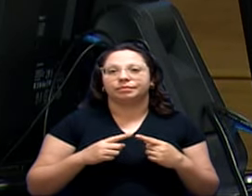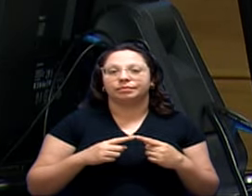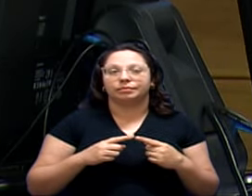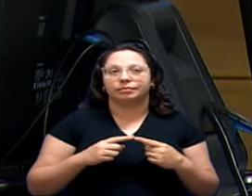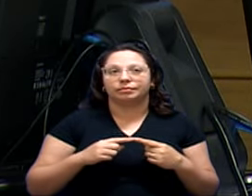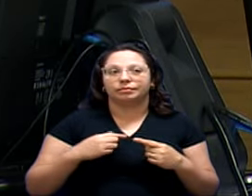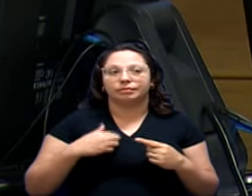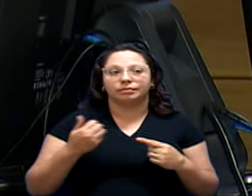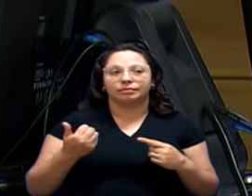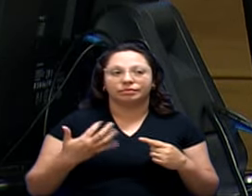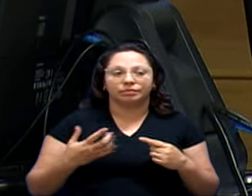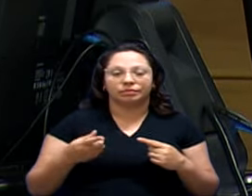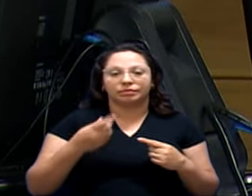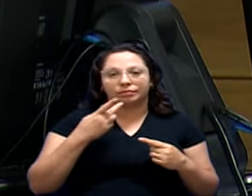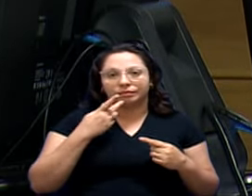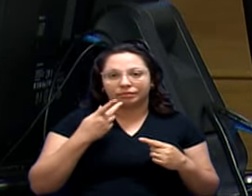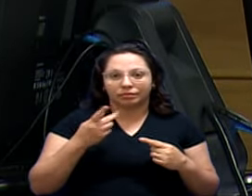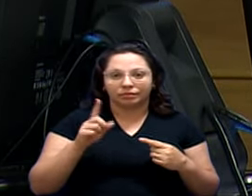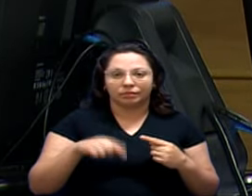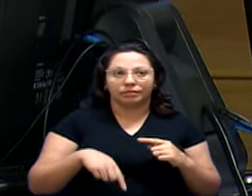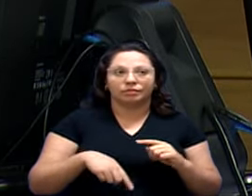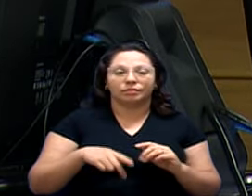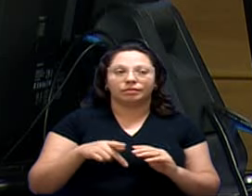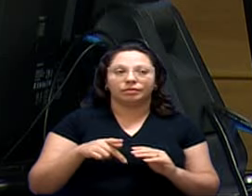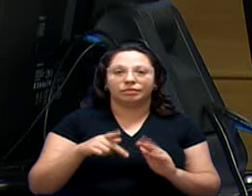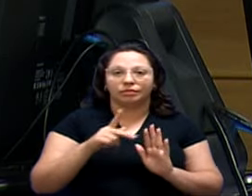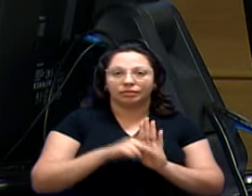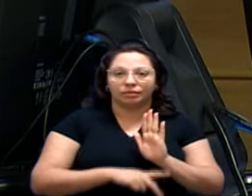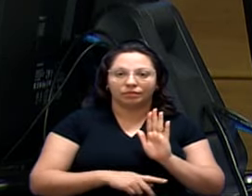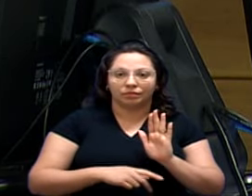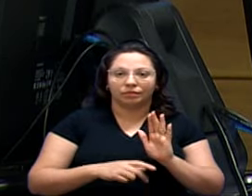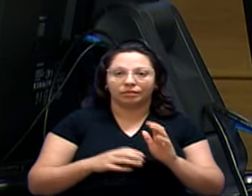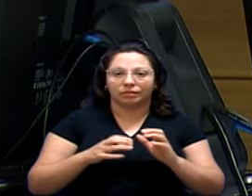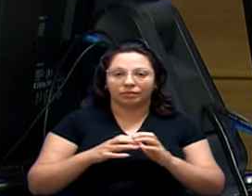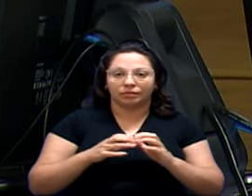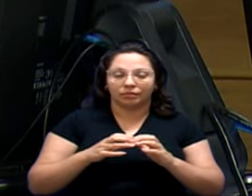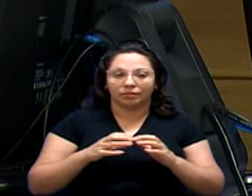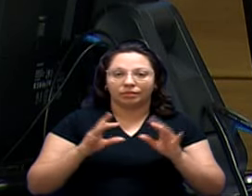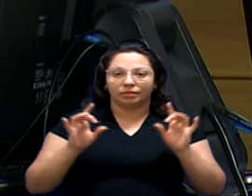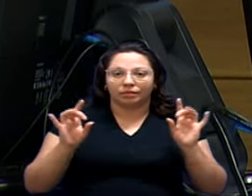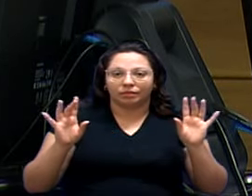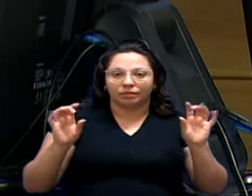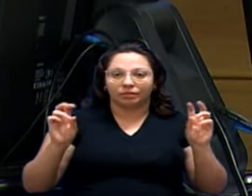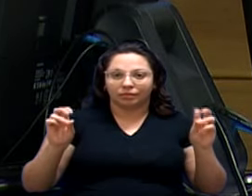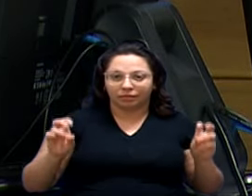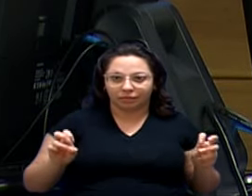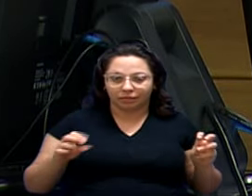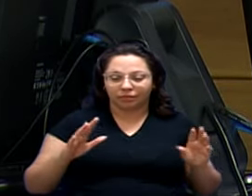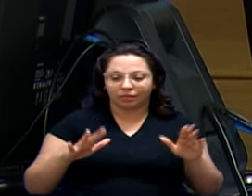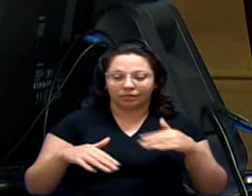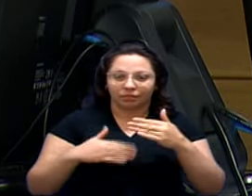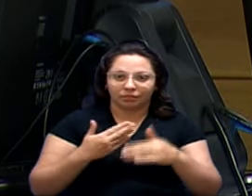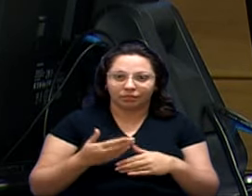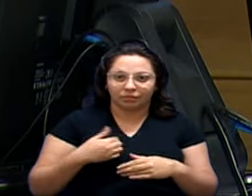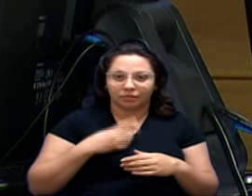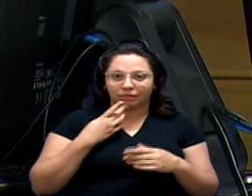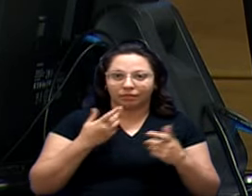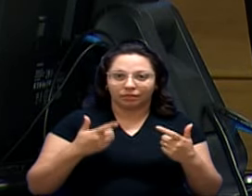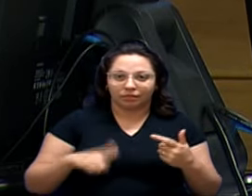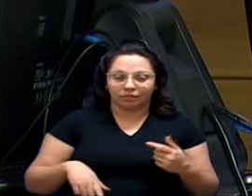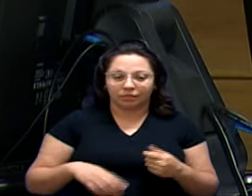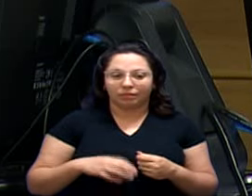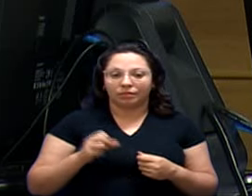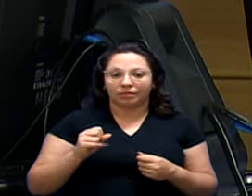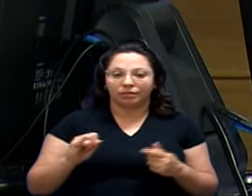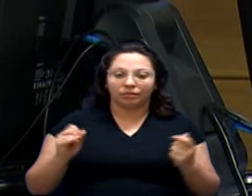a colocar e vocês falaram Não é no plano nos planos setoriais ou temáticos de qualquer forma eu vou reforçar se de alguma forma